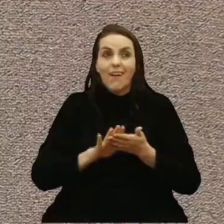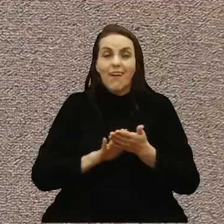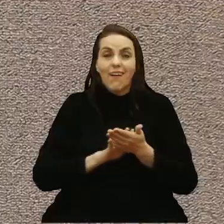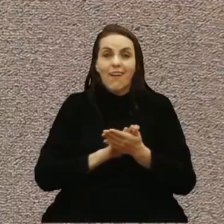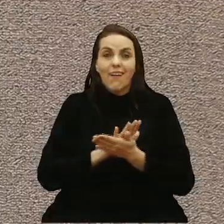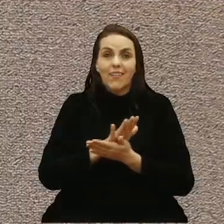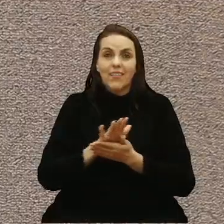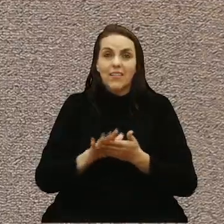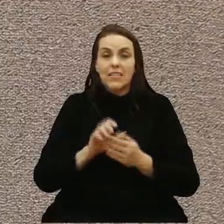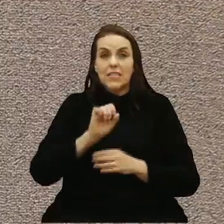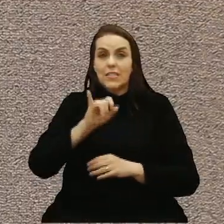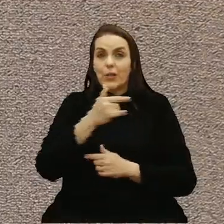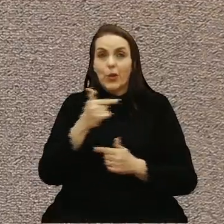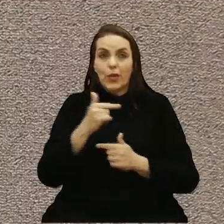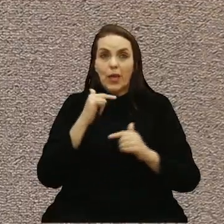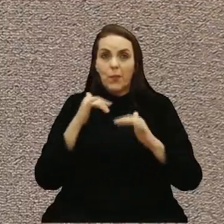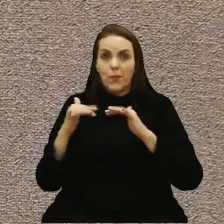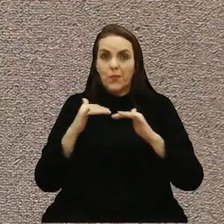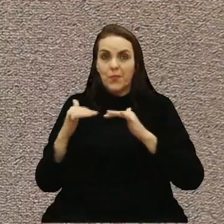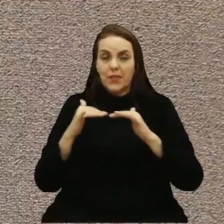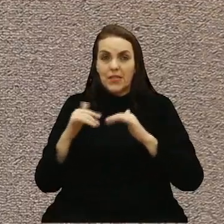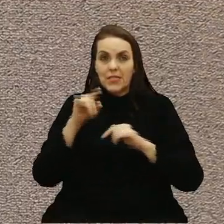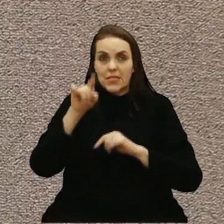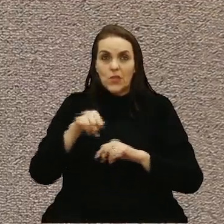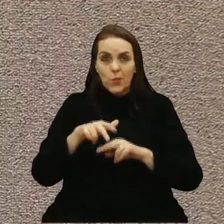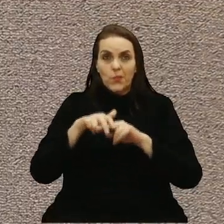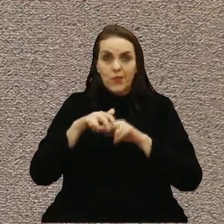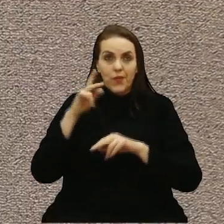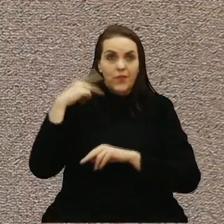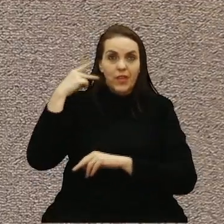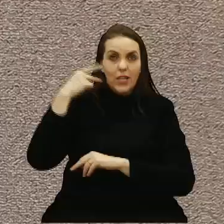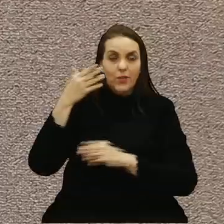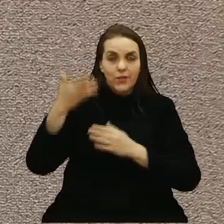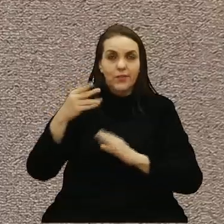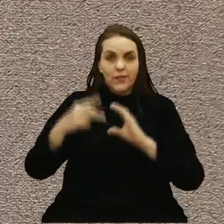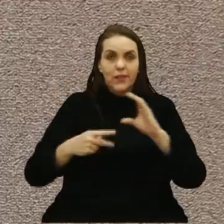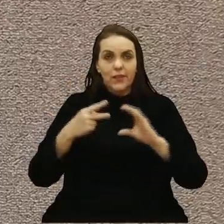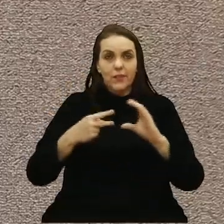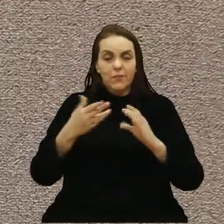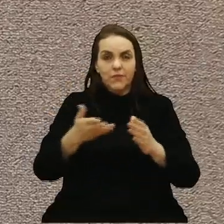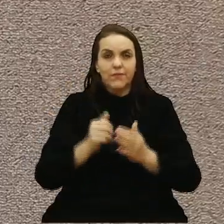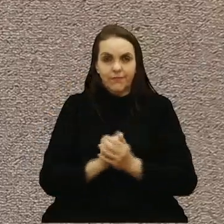Se não tivesse tido uma movimentação pelos vereadores dessa Câmara,